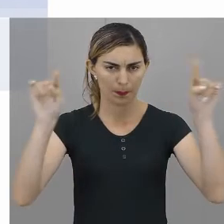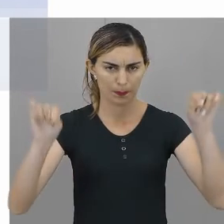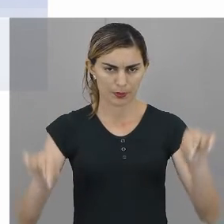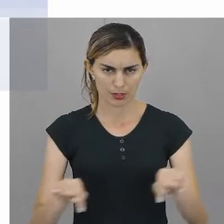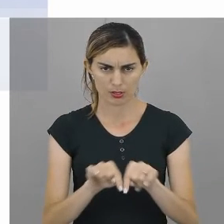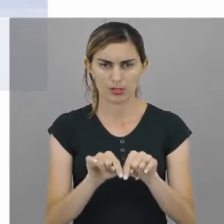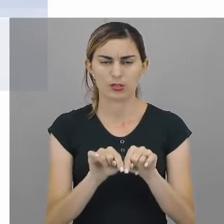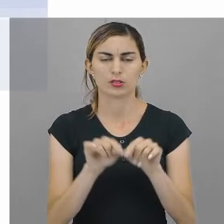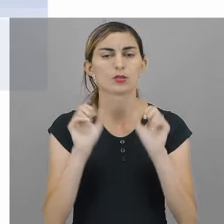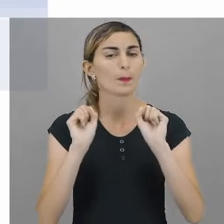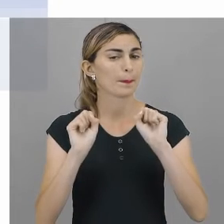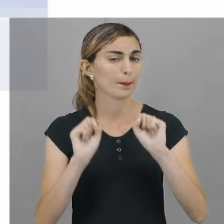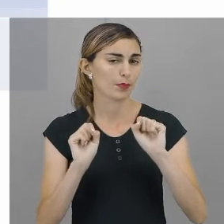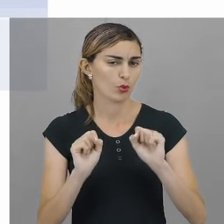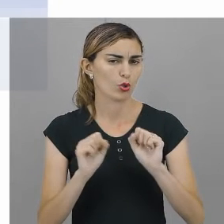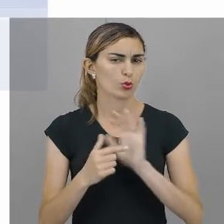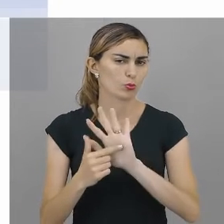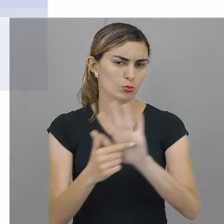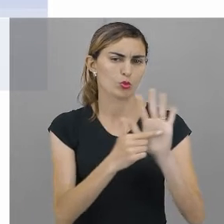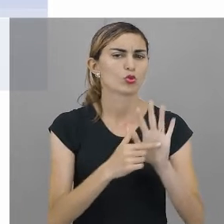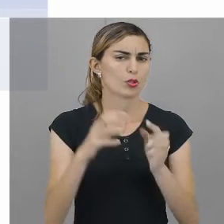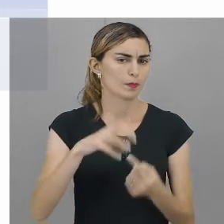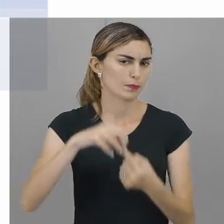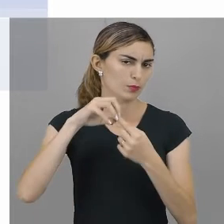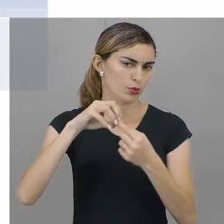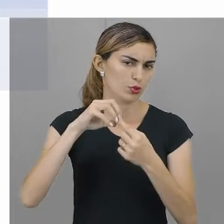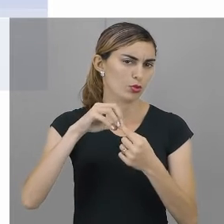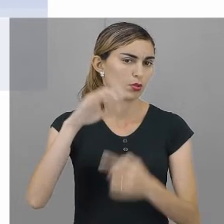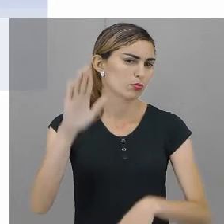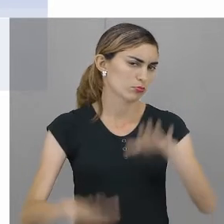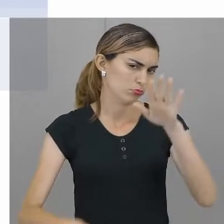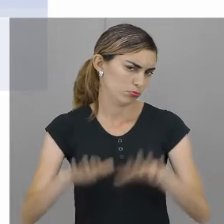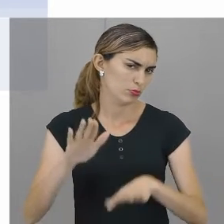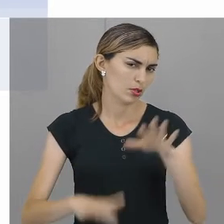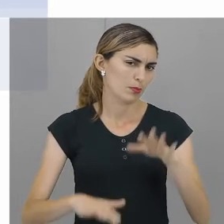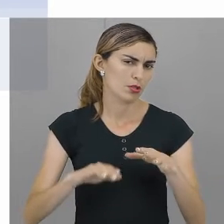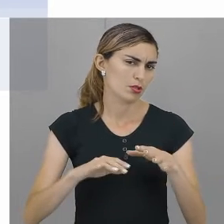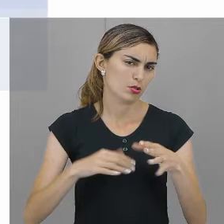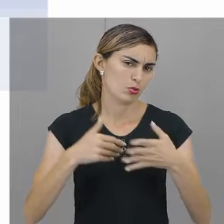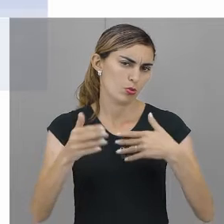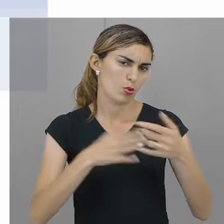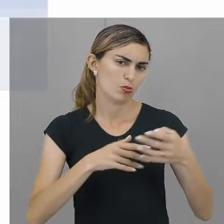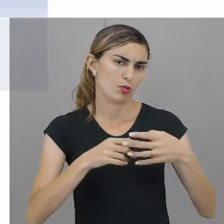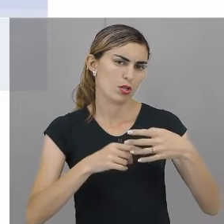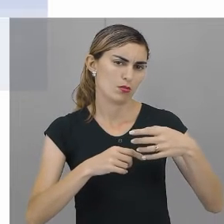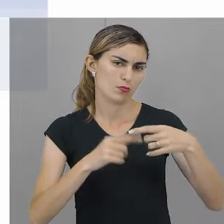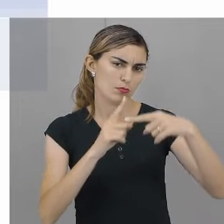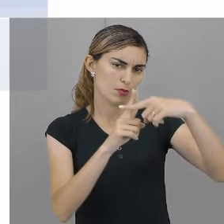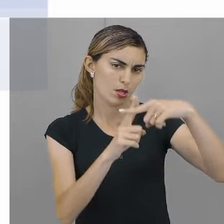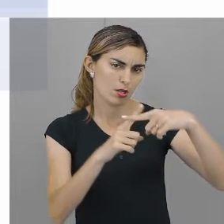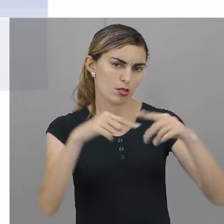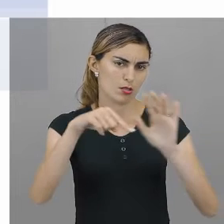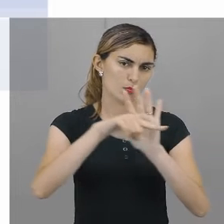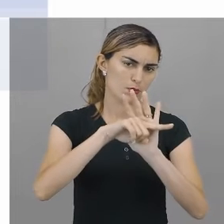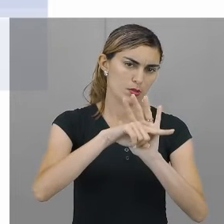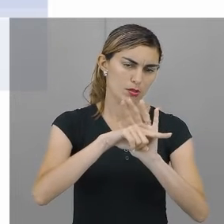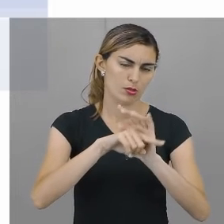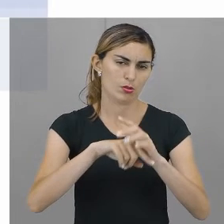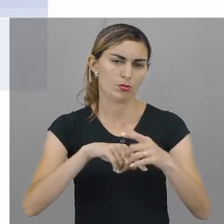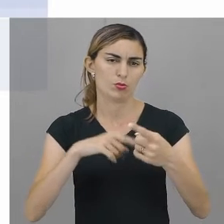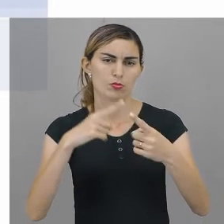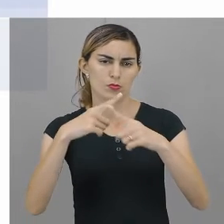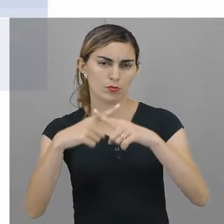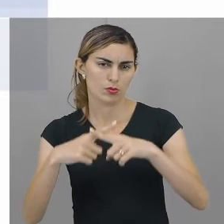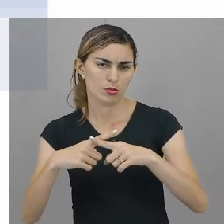pode determinar a prioridade independente da disposição dos restantes. O operador de módulo,